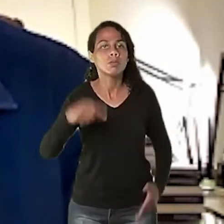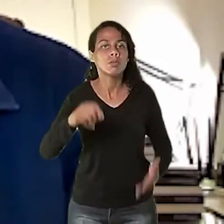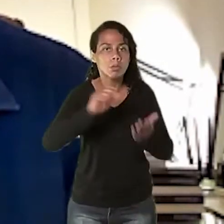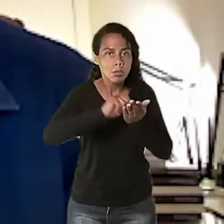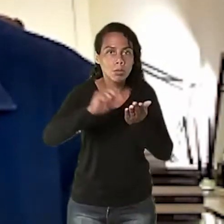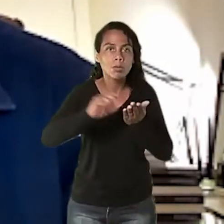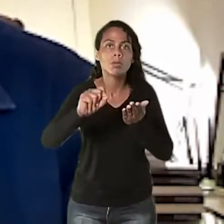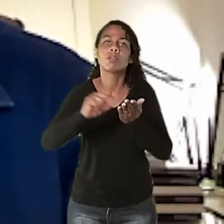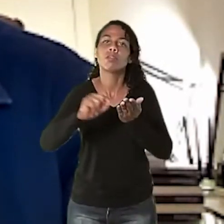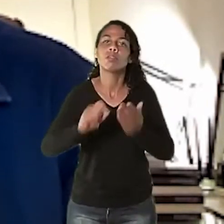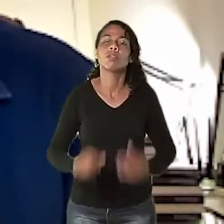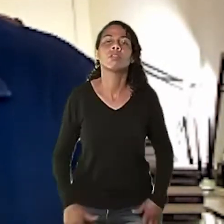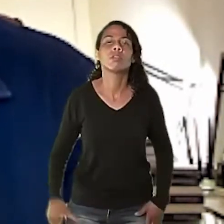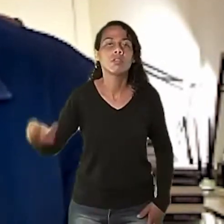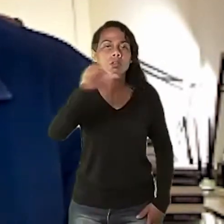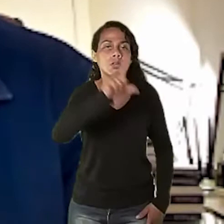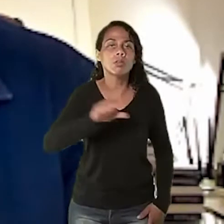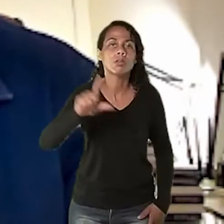toda de viagem. Né?